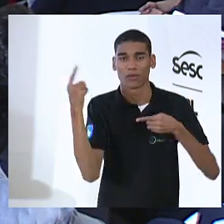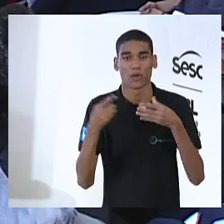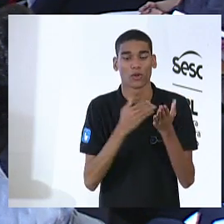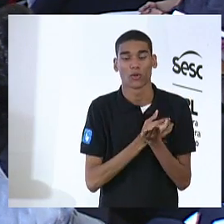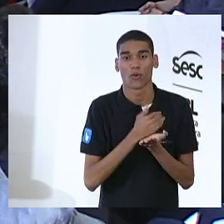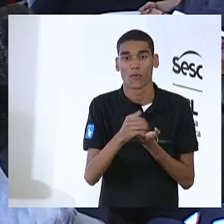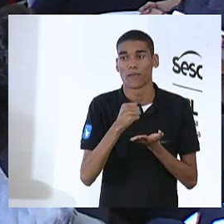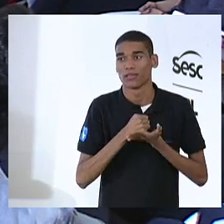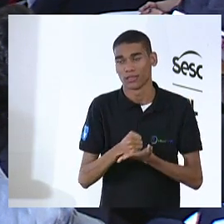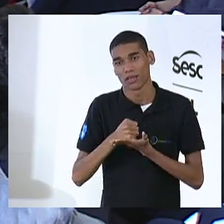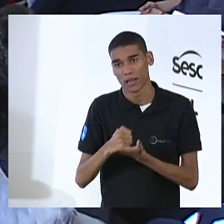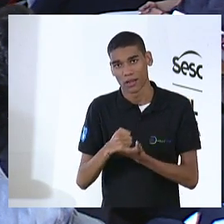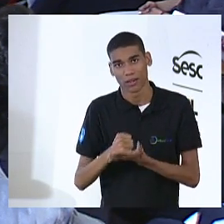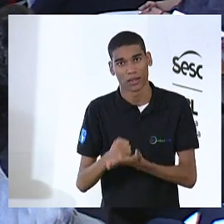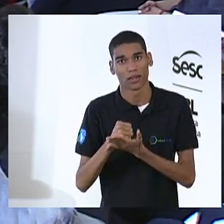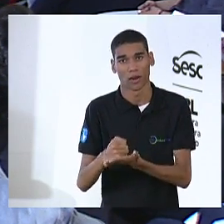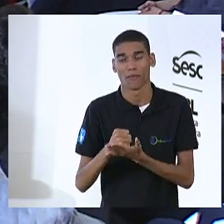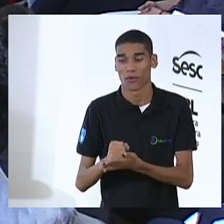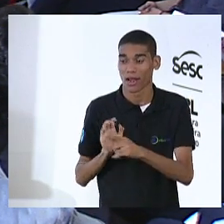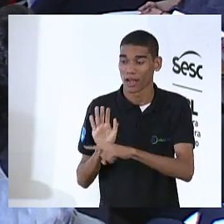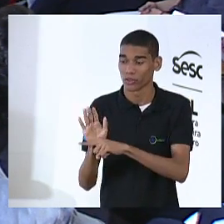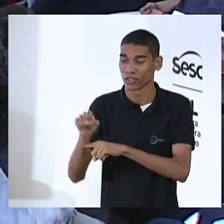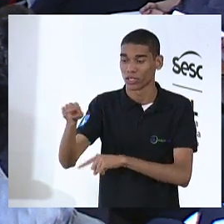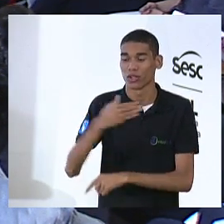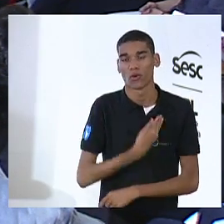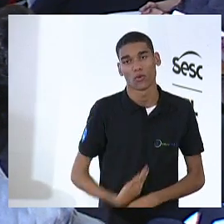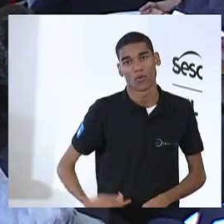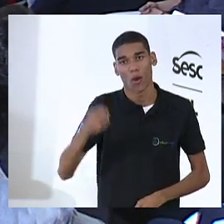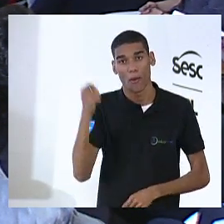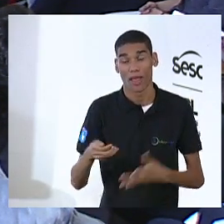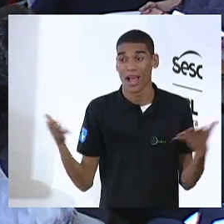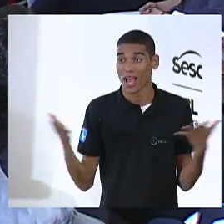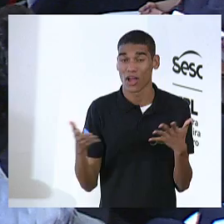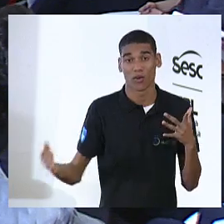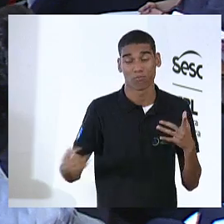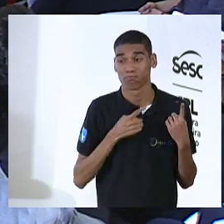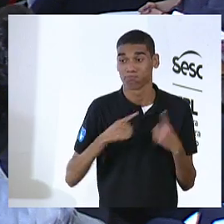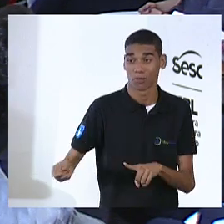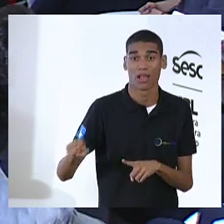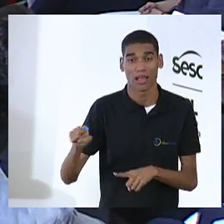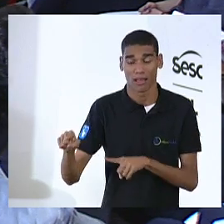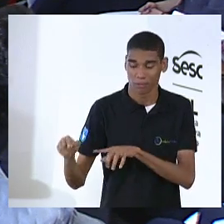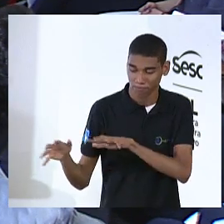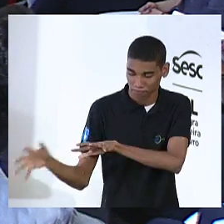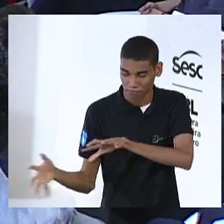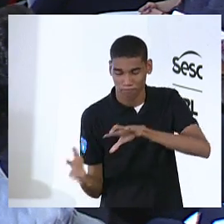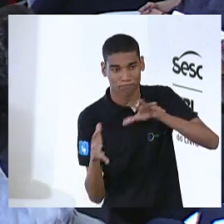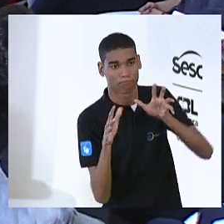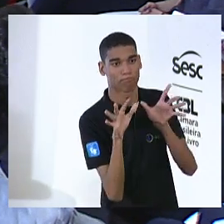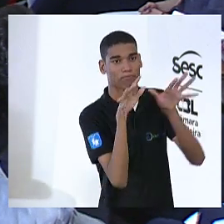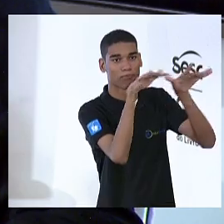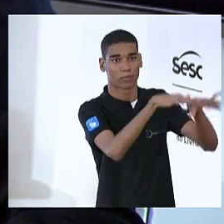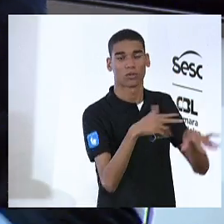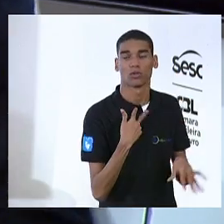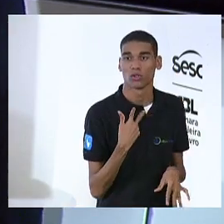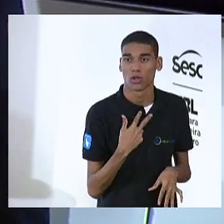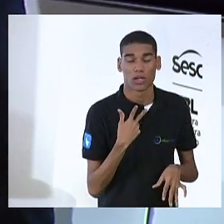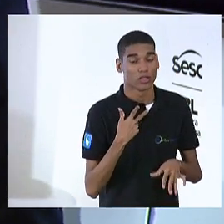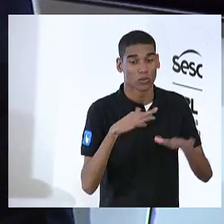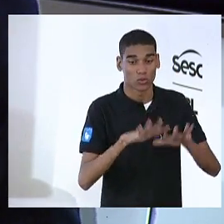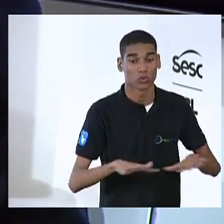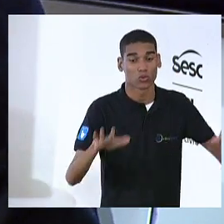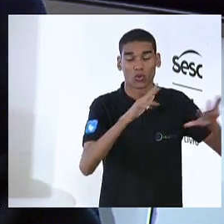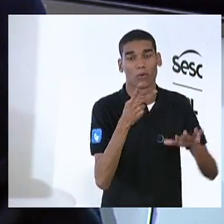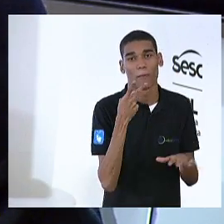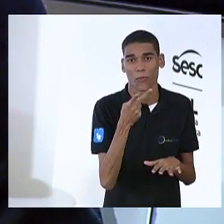apoiar e a apostar no golpe militar. Então, agora, para a gente impedir, a gente não pode deixar eles irem para o outro lado. Então, todo mundo que disser que é democrata, a